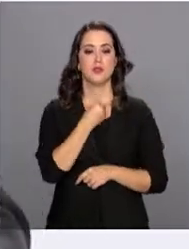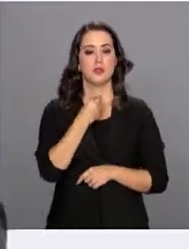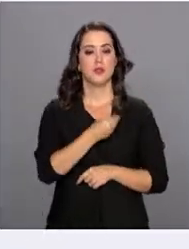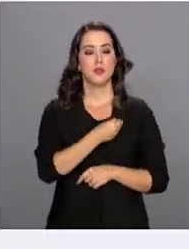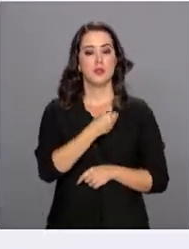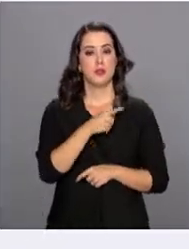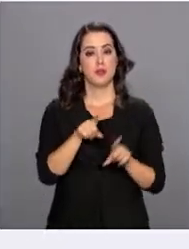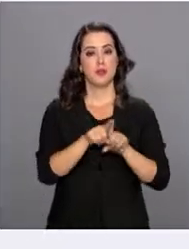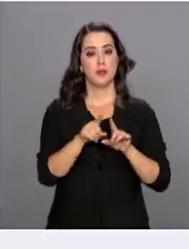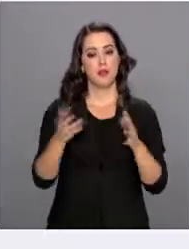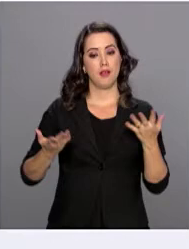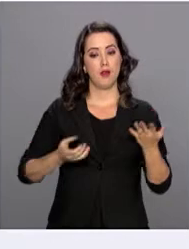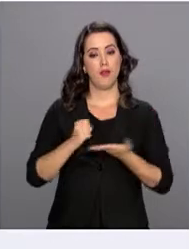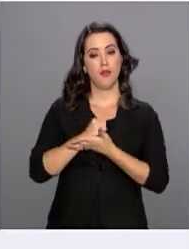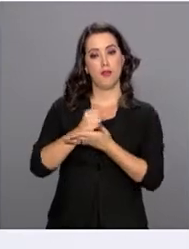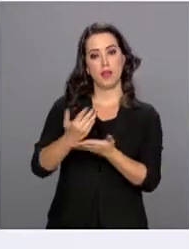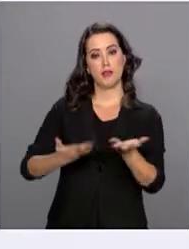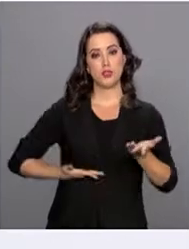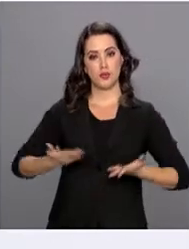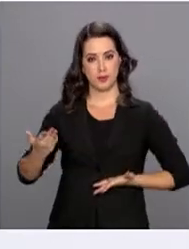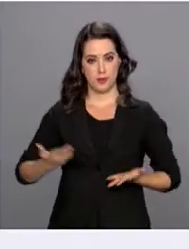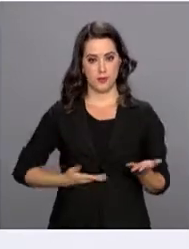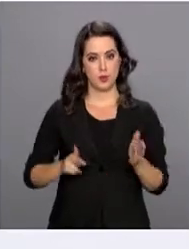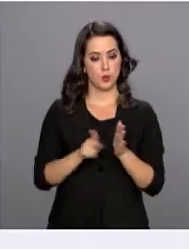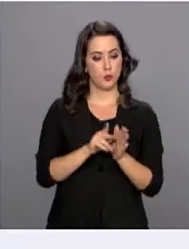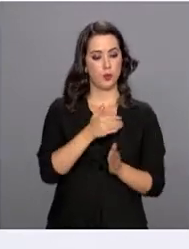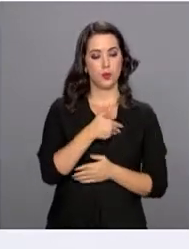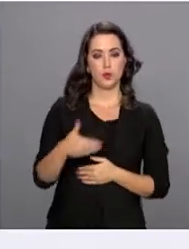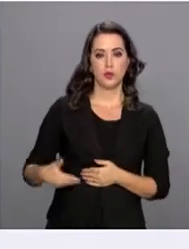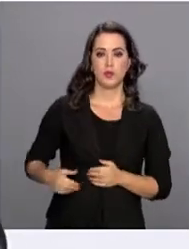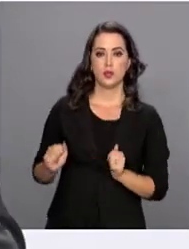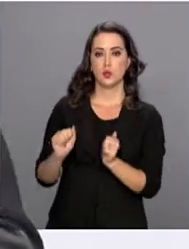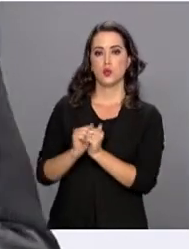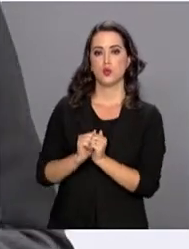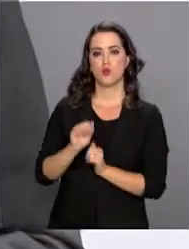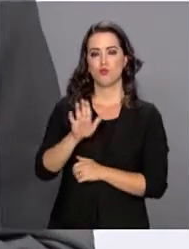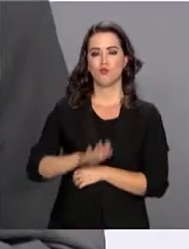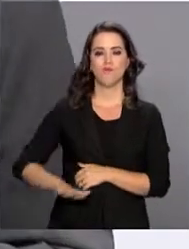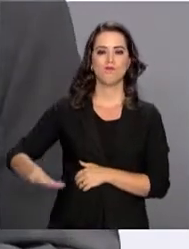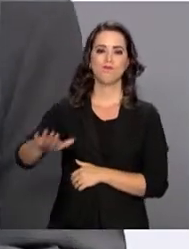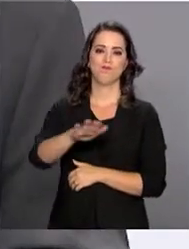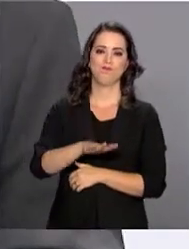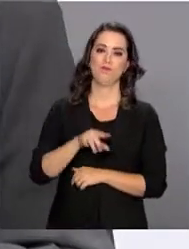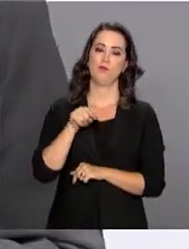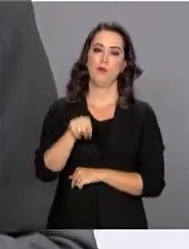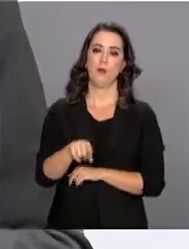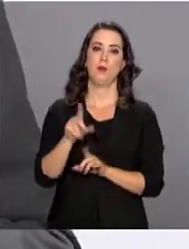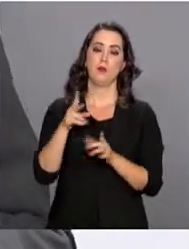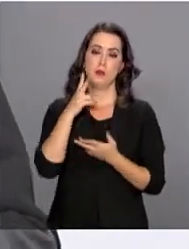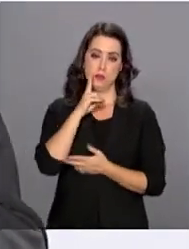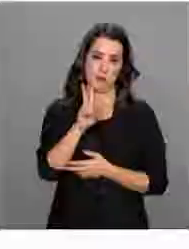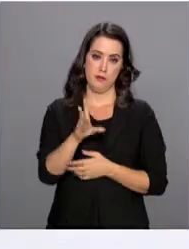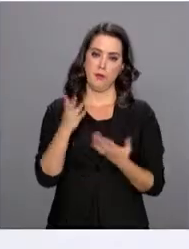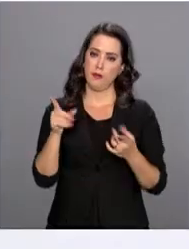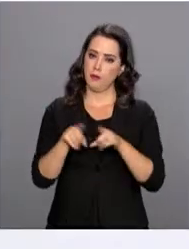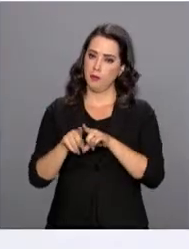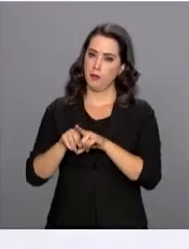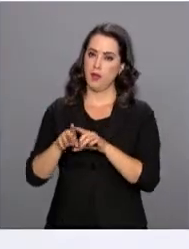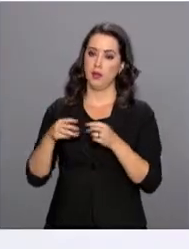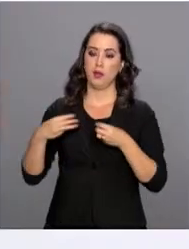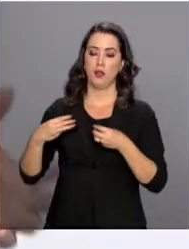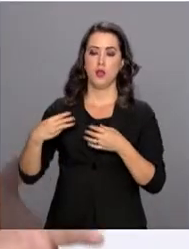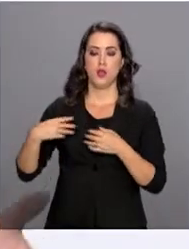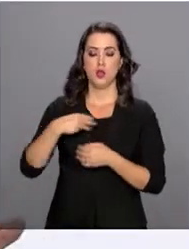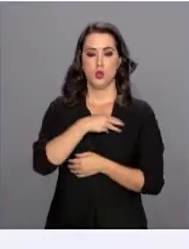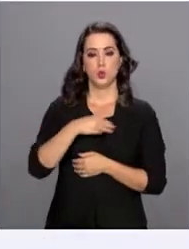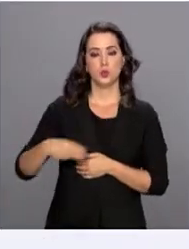dos serviços públicos prestados junto à nação brasileira. Notadamente no campo da defesa, enfrentando